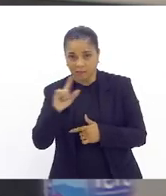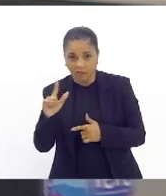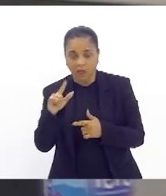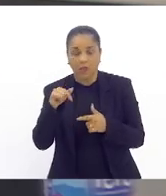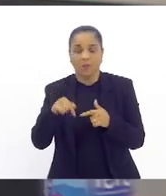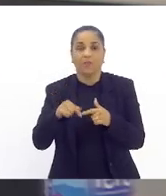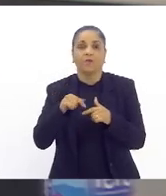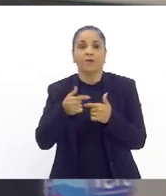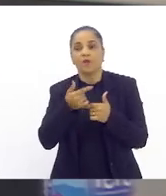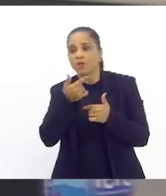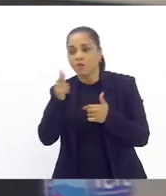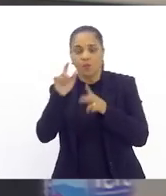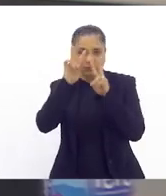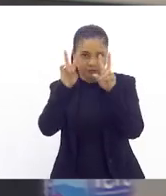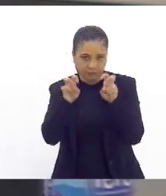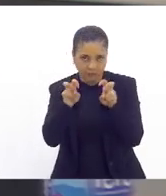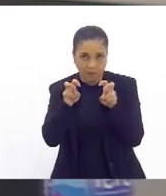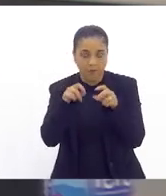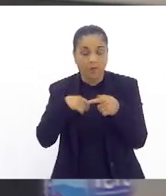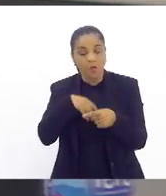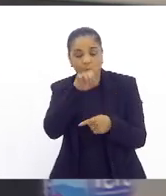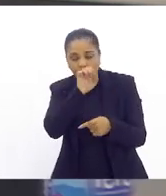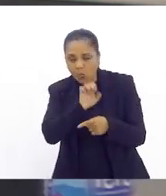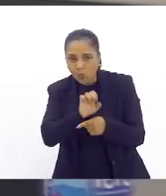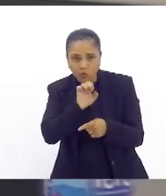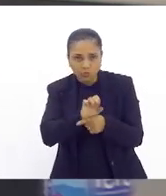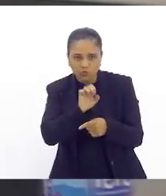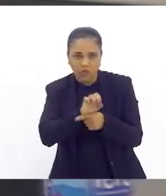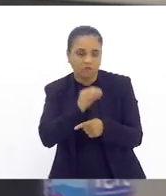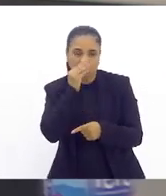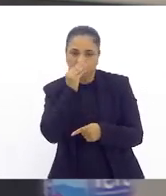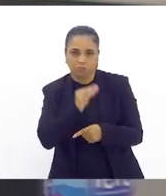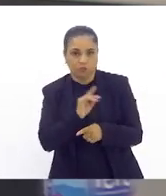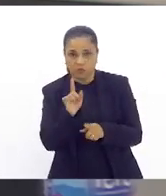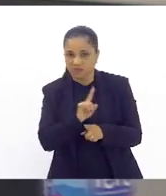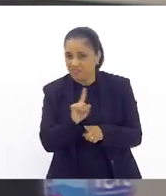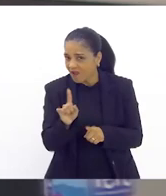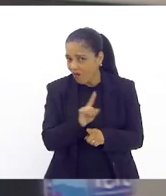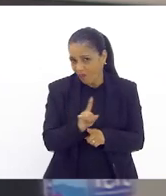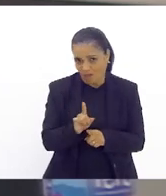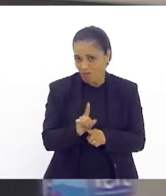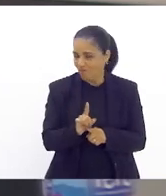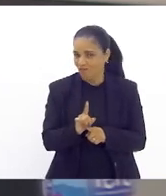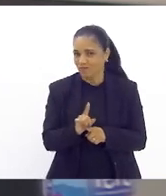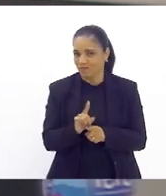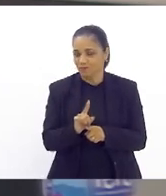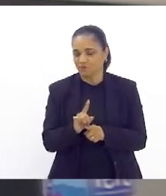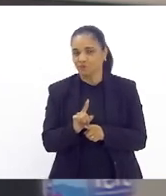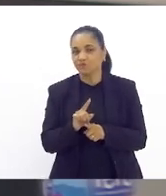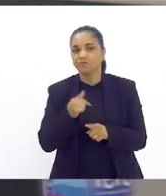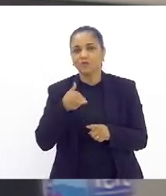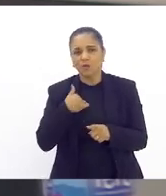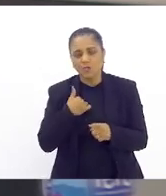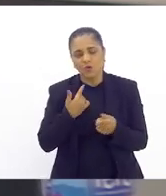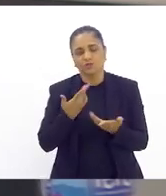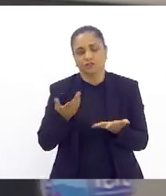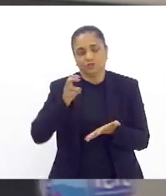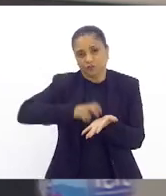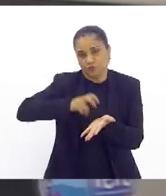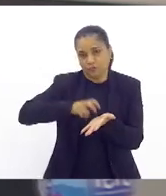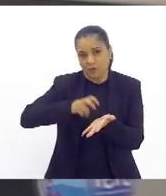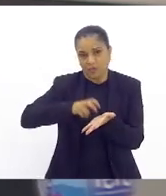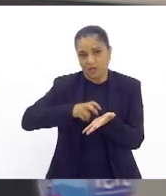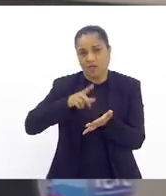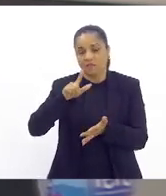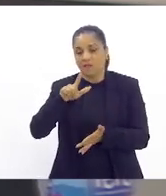no Rio de Janeiro e o estado não ficará inerte a isso tudo que tá acontecendo hoje eu passei a manhã na Light Outro